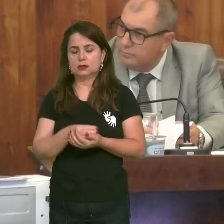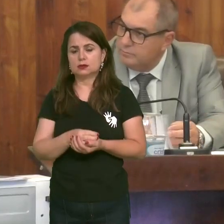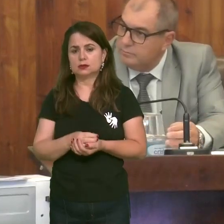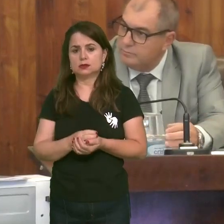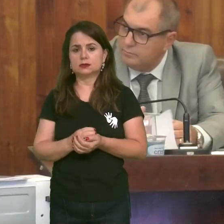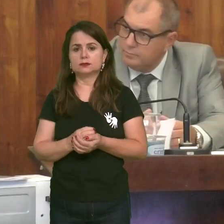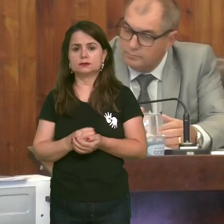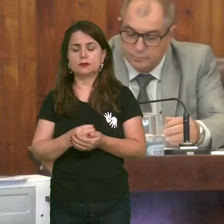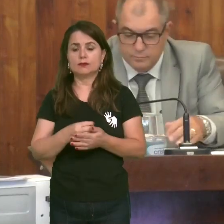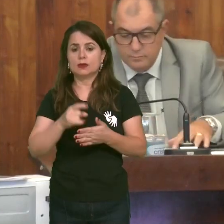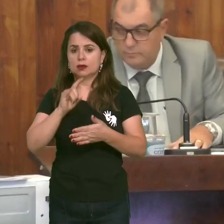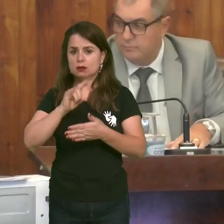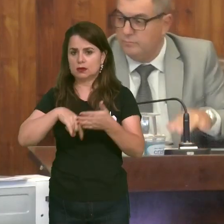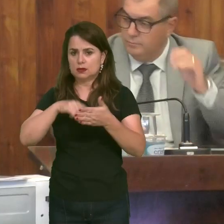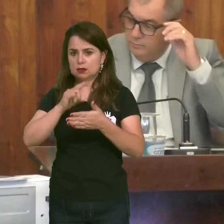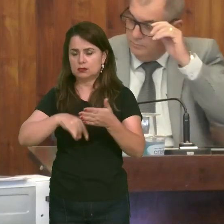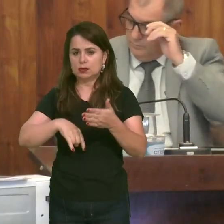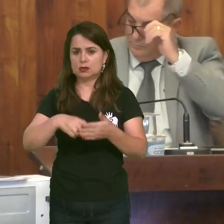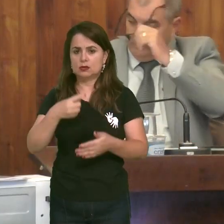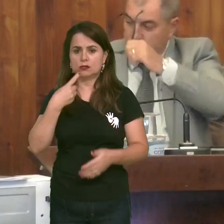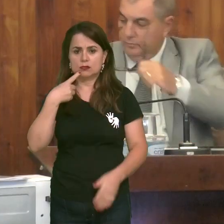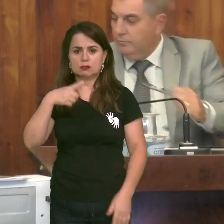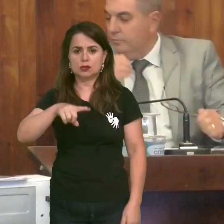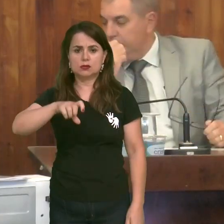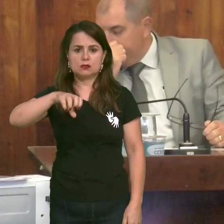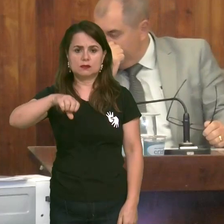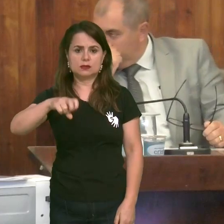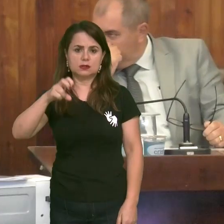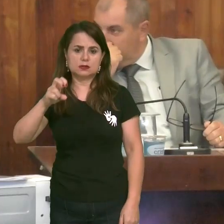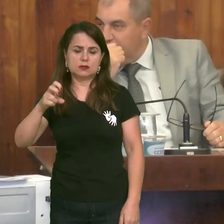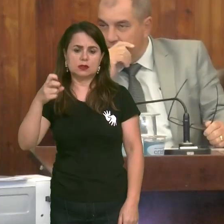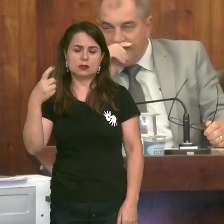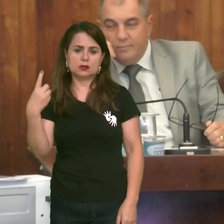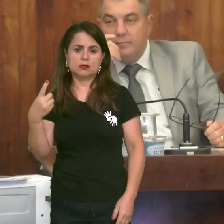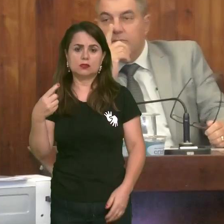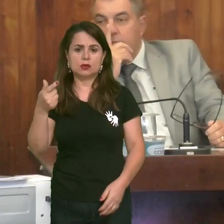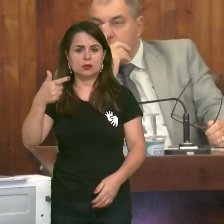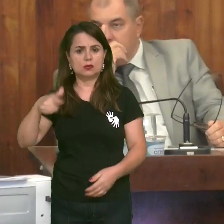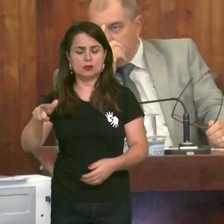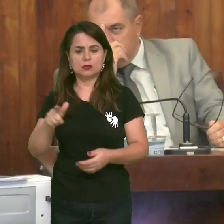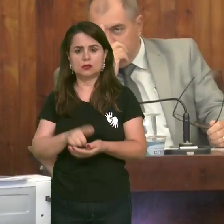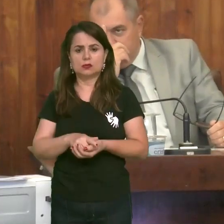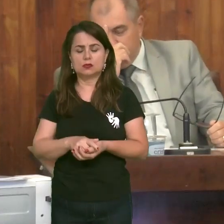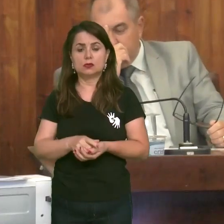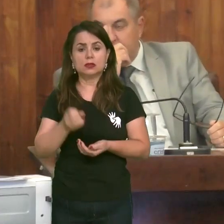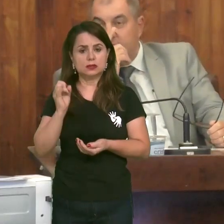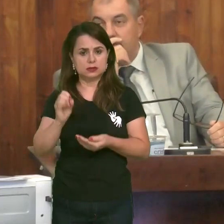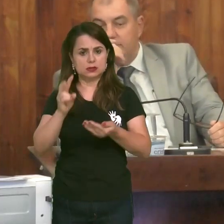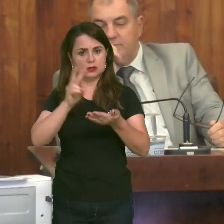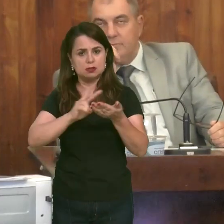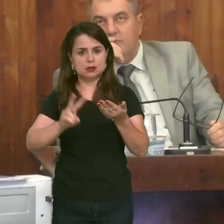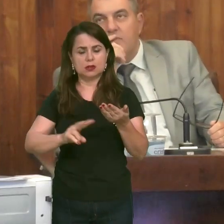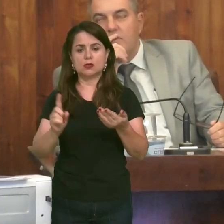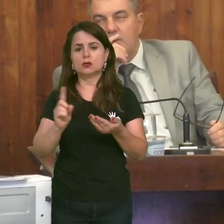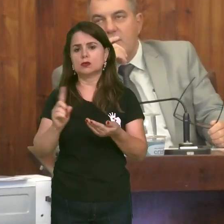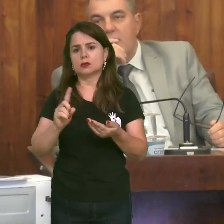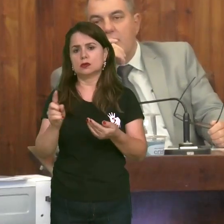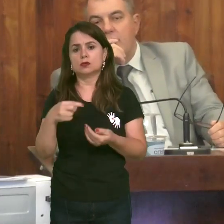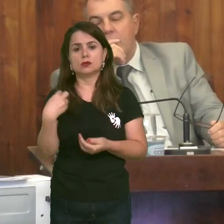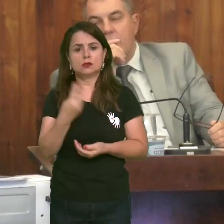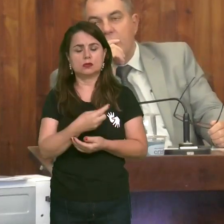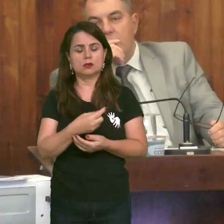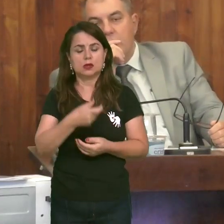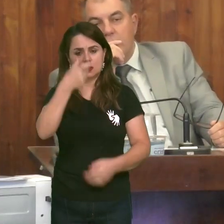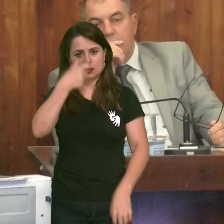1927 1928 em 1951/2022 independentemente de sua leitura a presidência